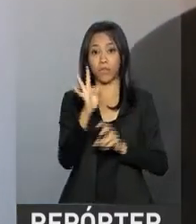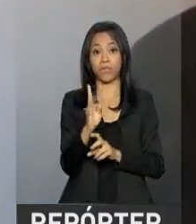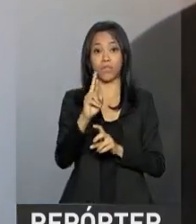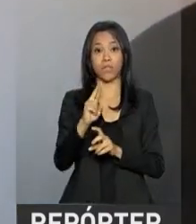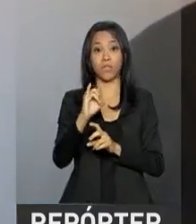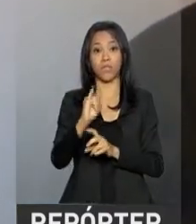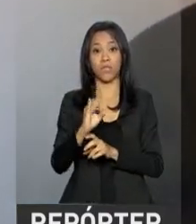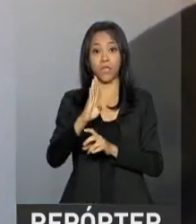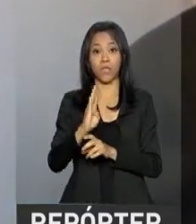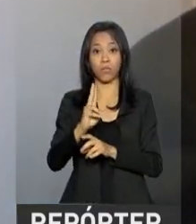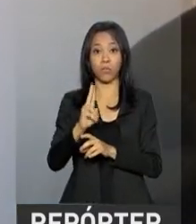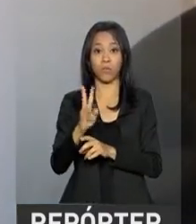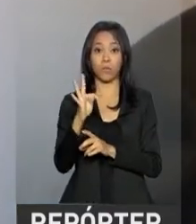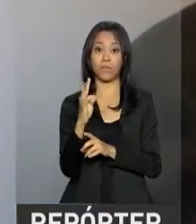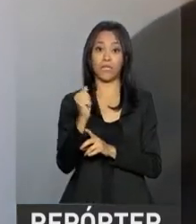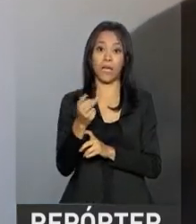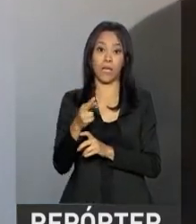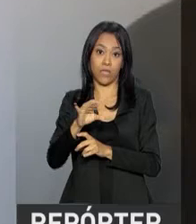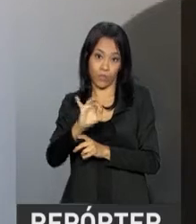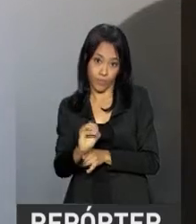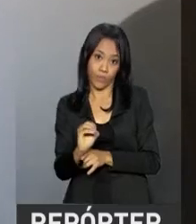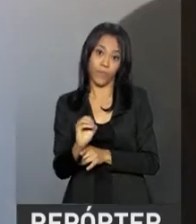uma tributação grande